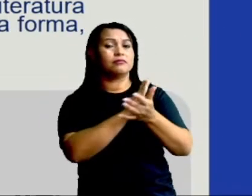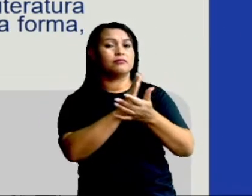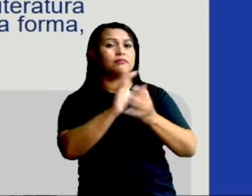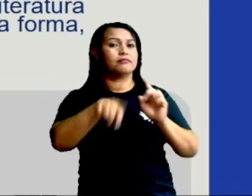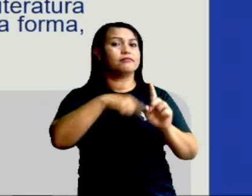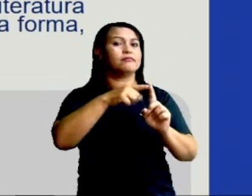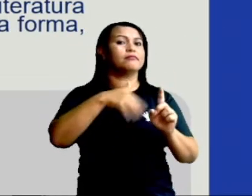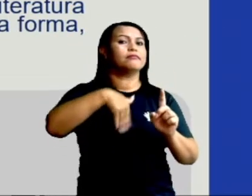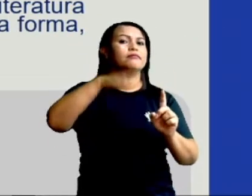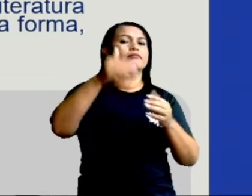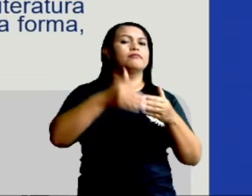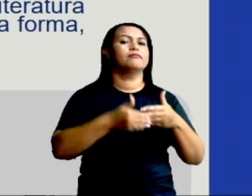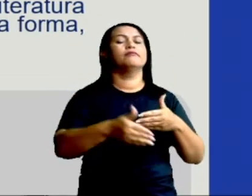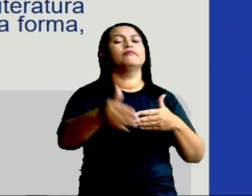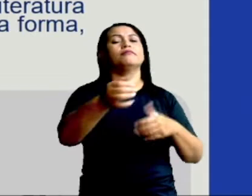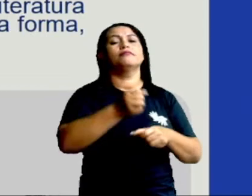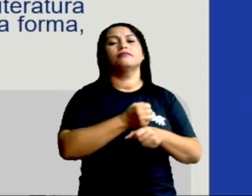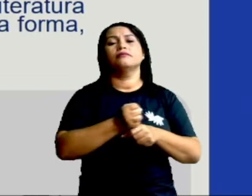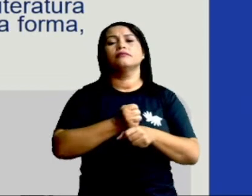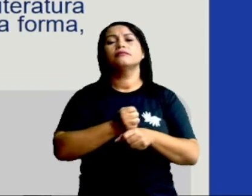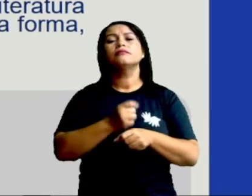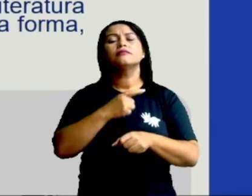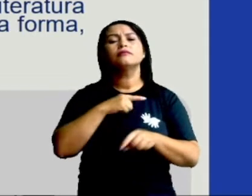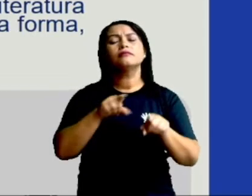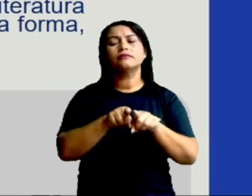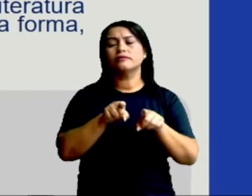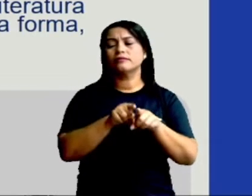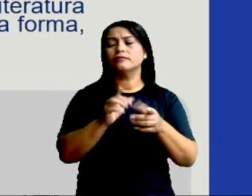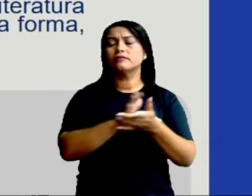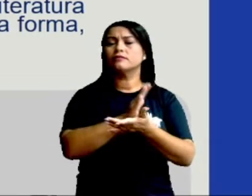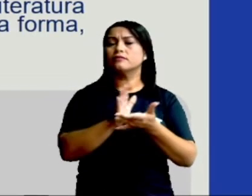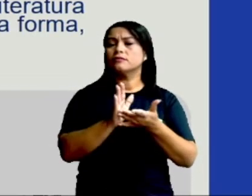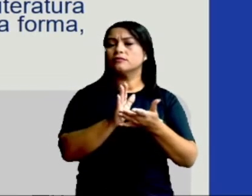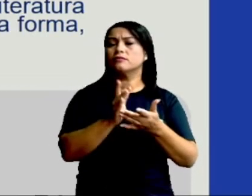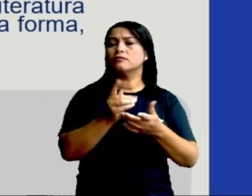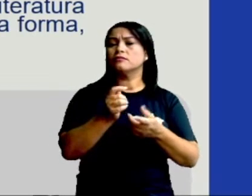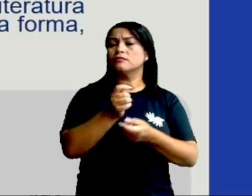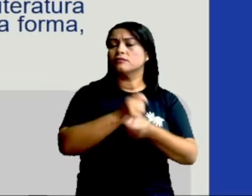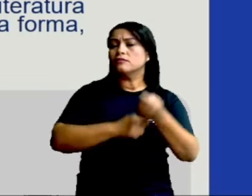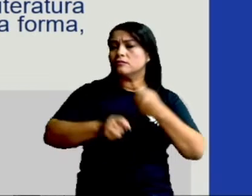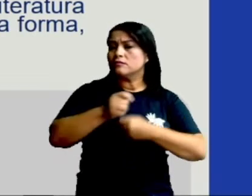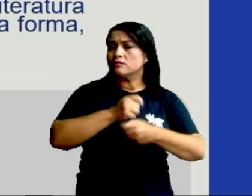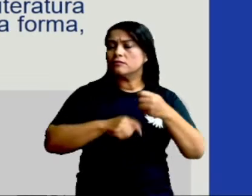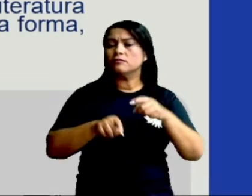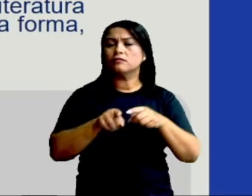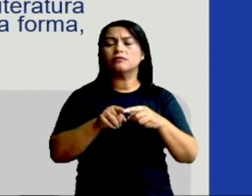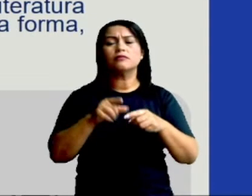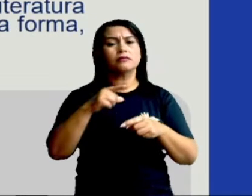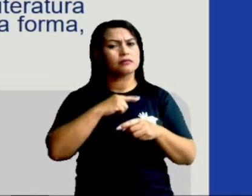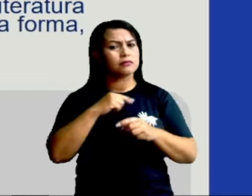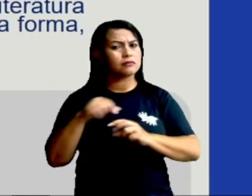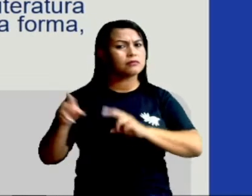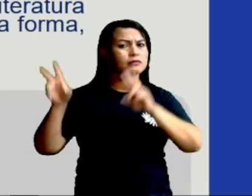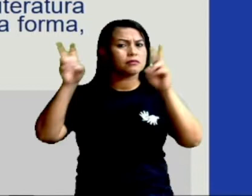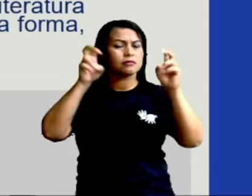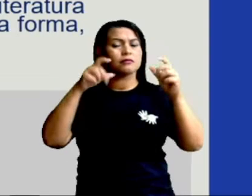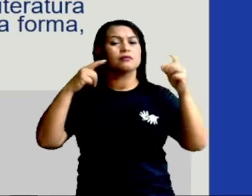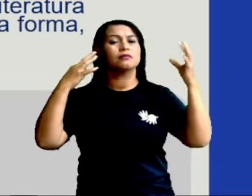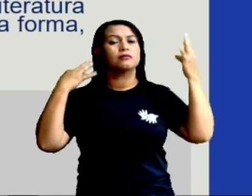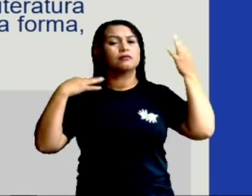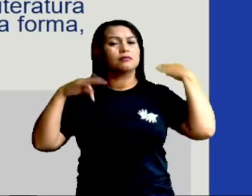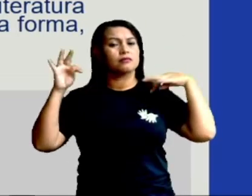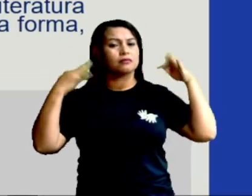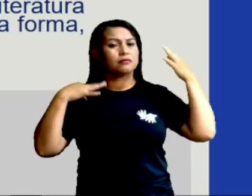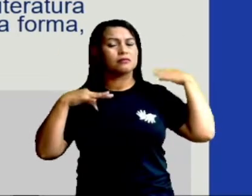mais ao longo do ano dentre as atividades econômicas podem aceitar o turismo o centro